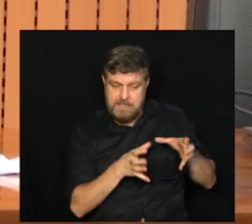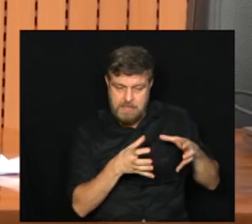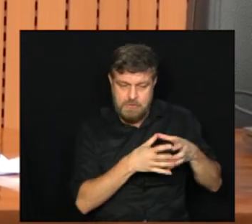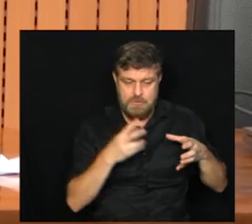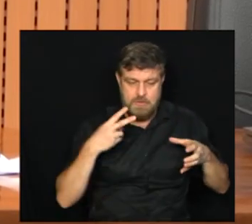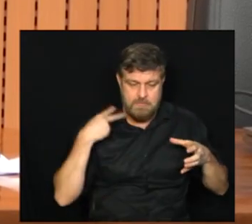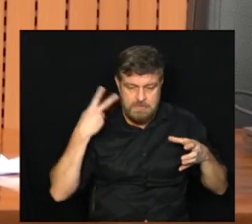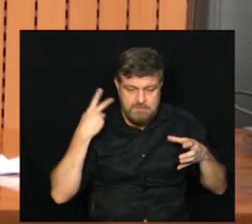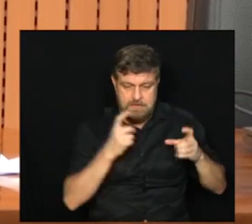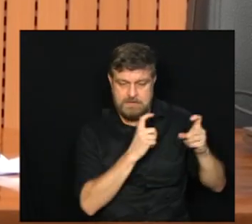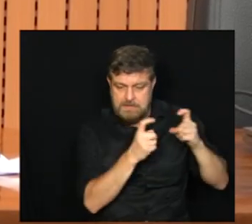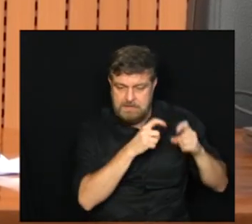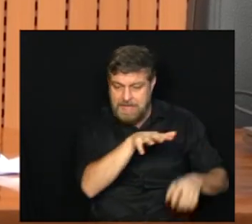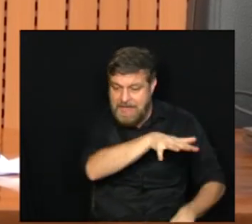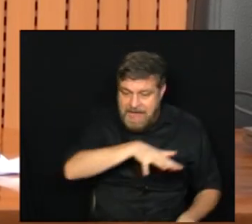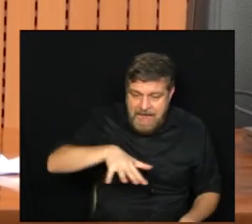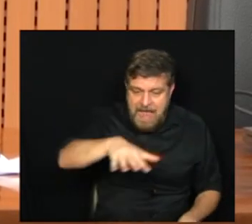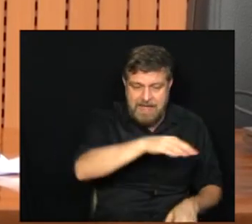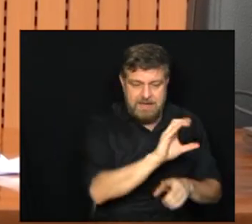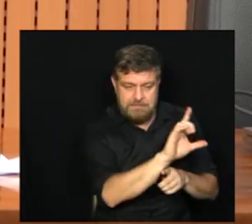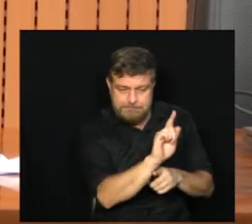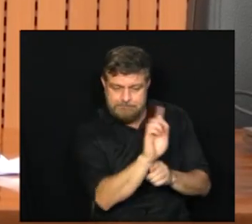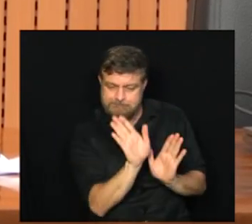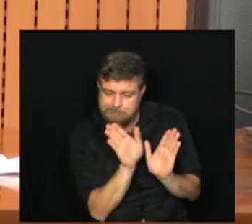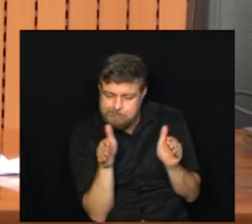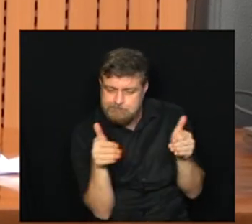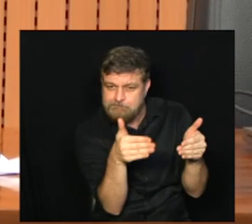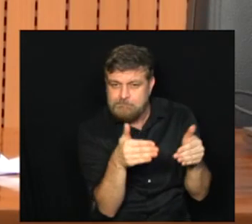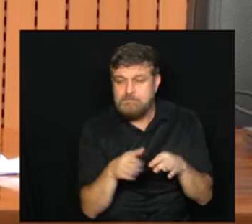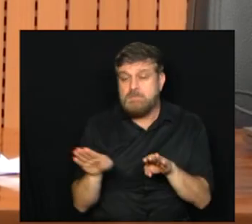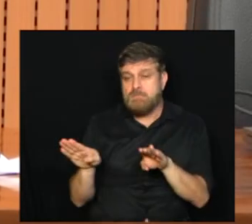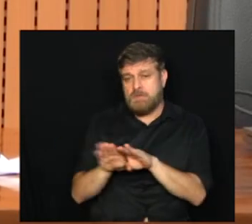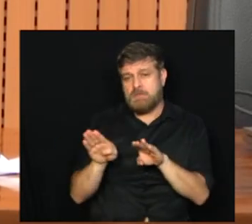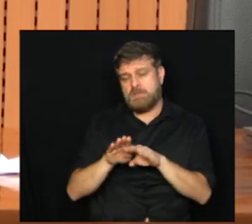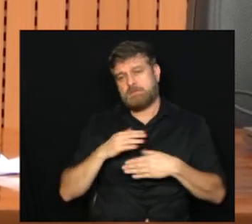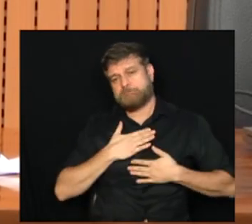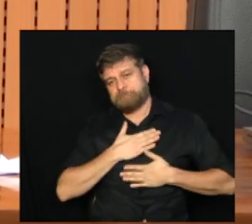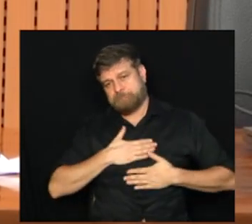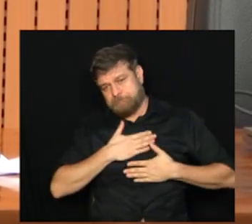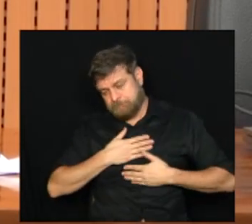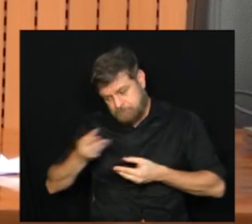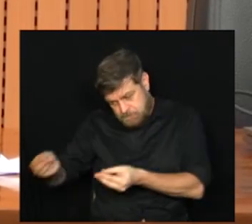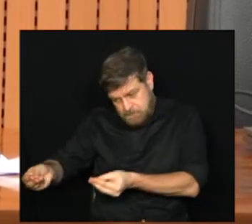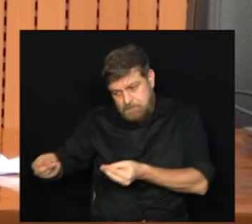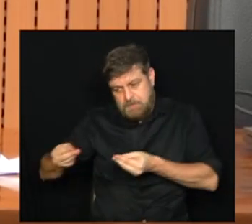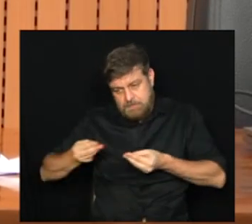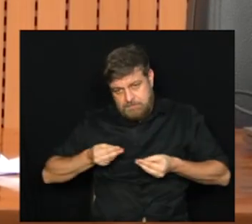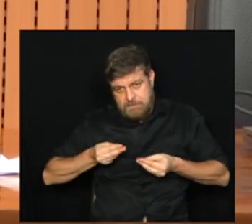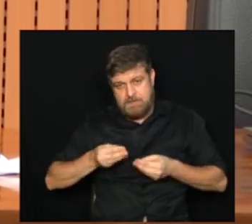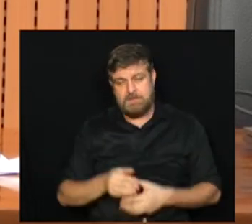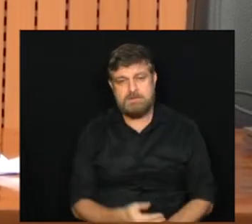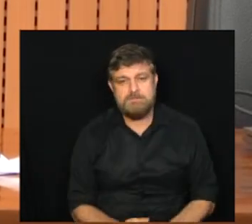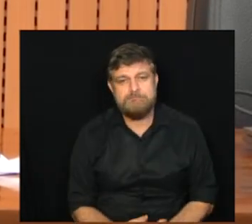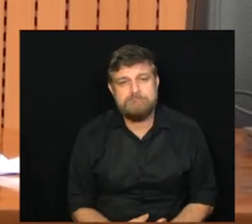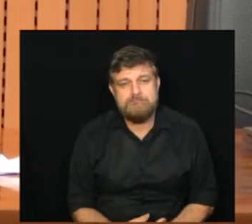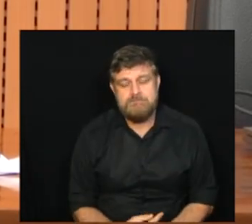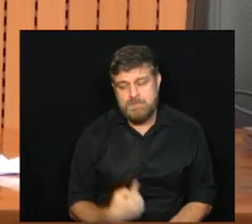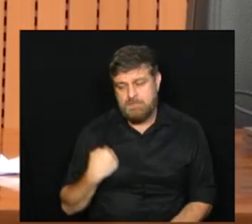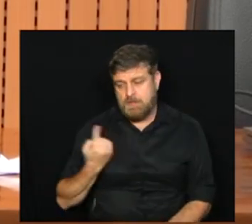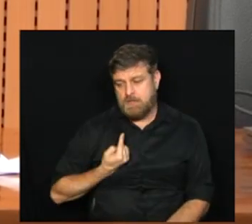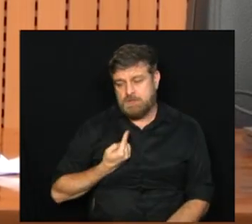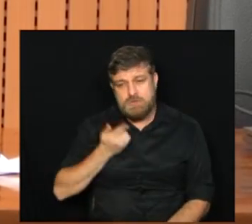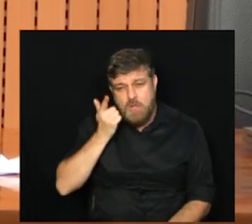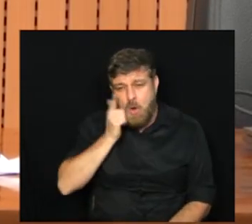lá ao distrito, à região noroeste, também são muito bem-vindas, né, para que a gente